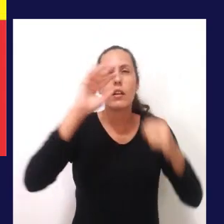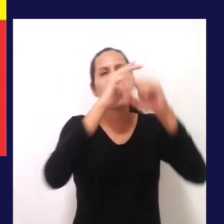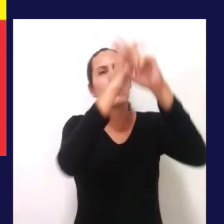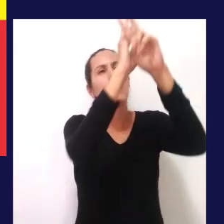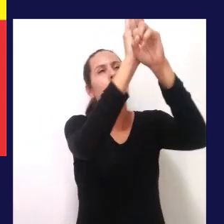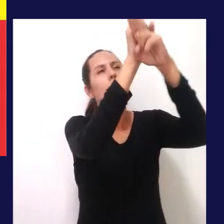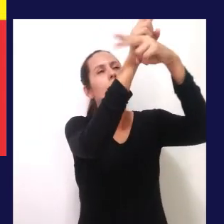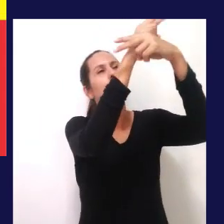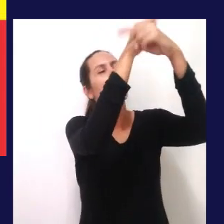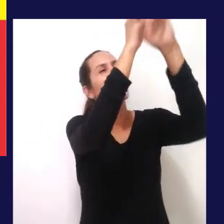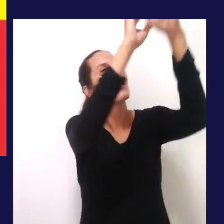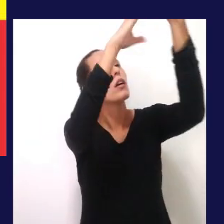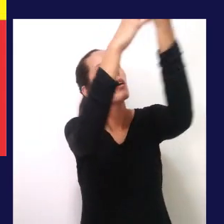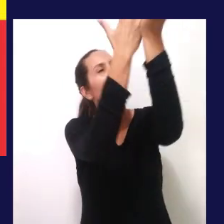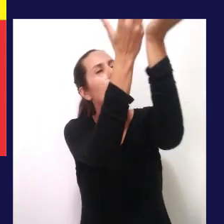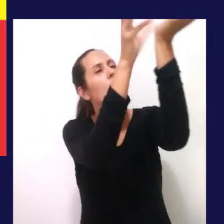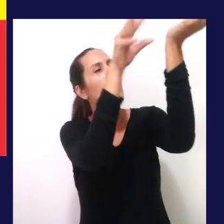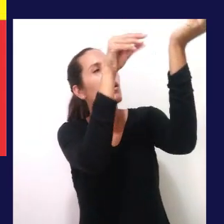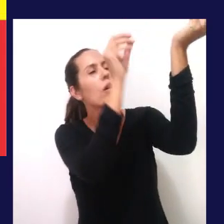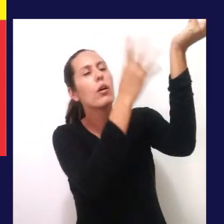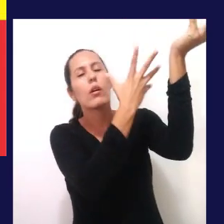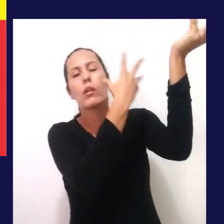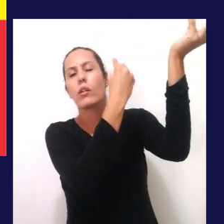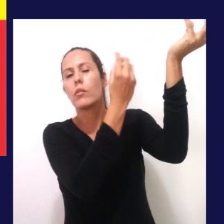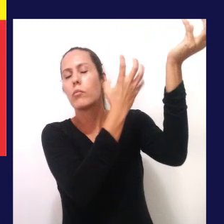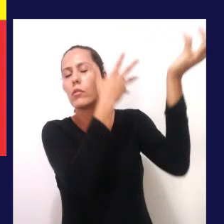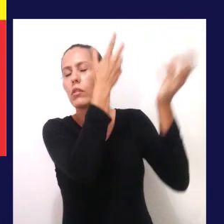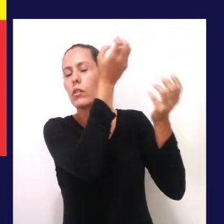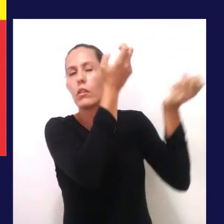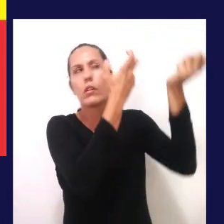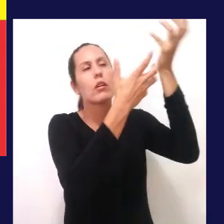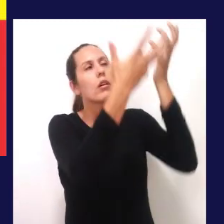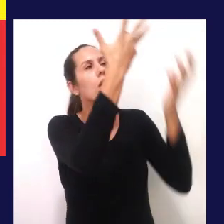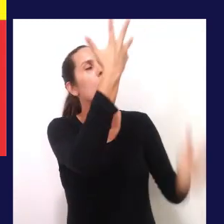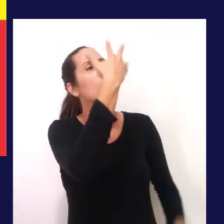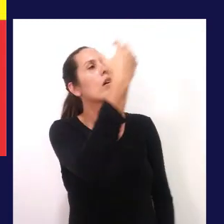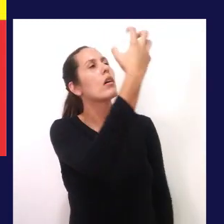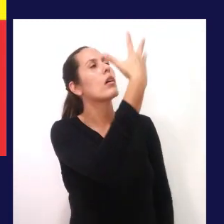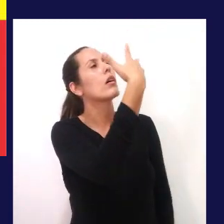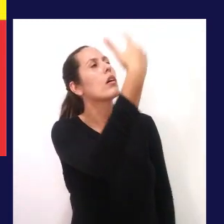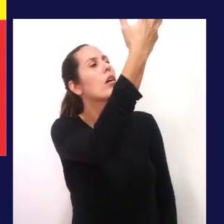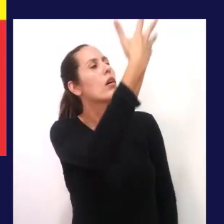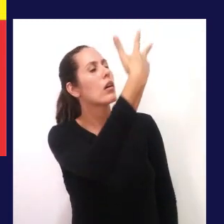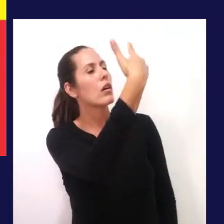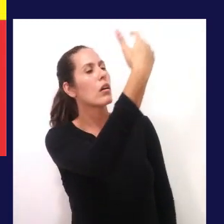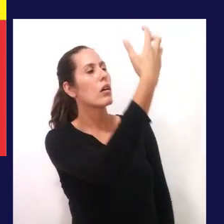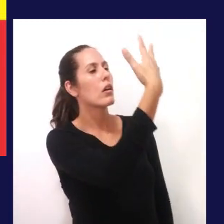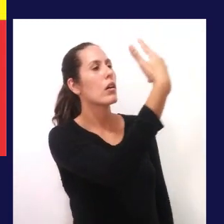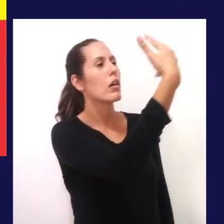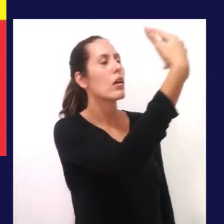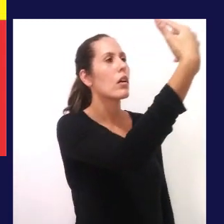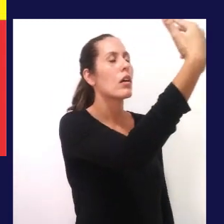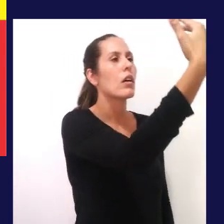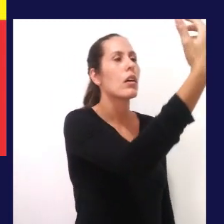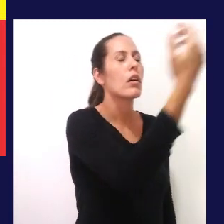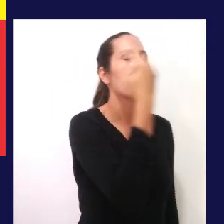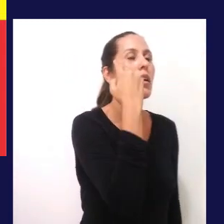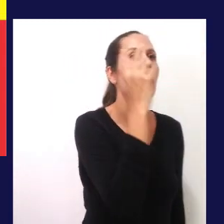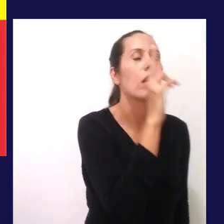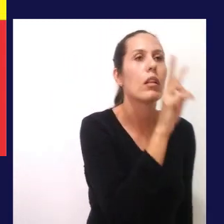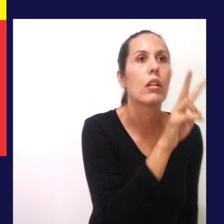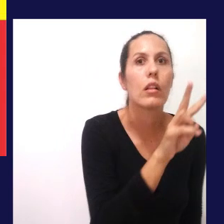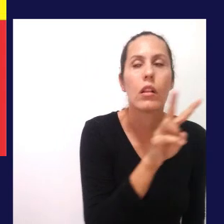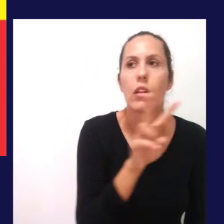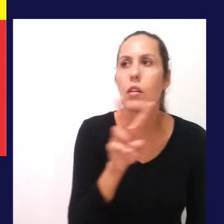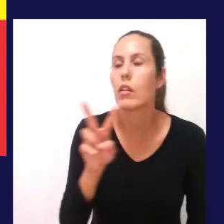Cúmplicemente as folhas contam-te um segredo, velho como o mundo. Adolescente, olha,